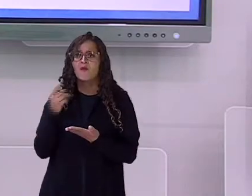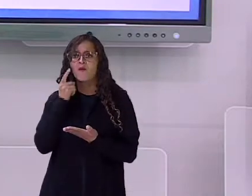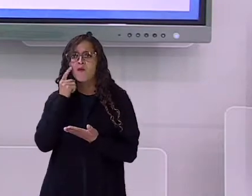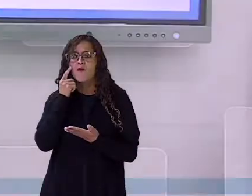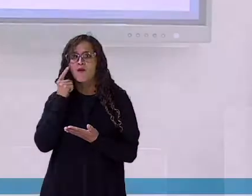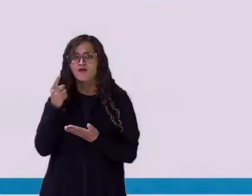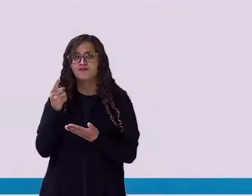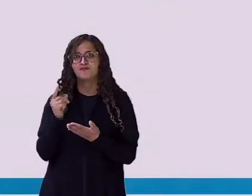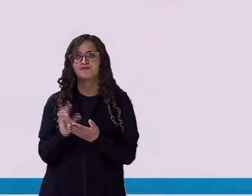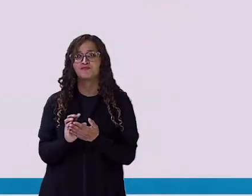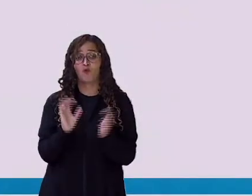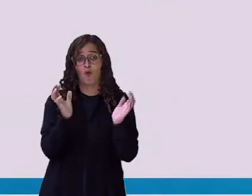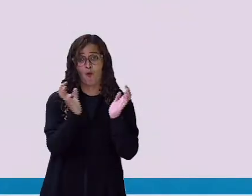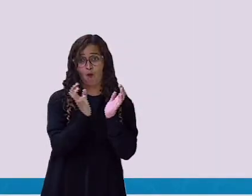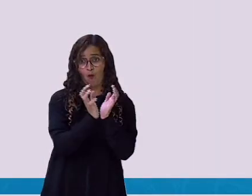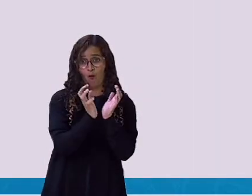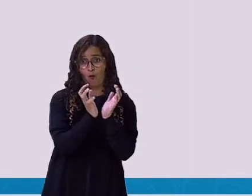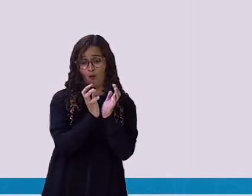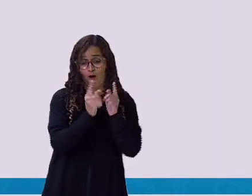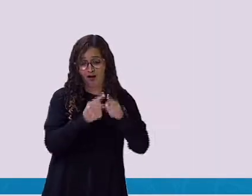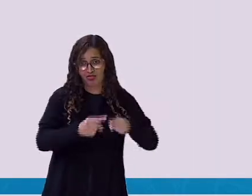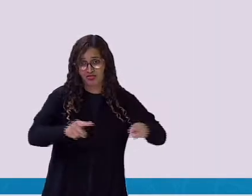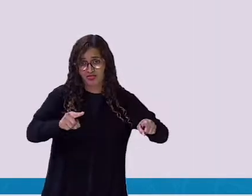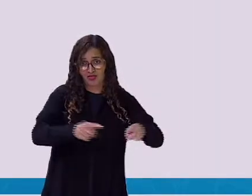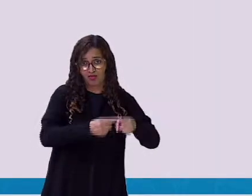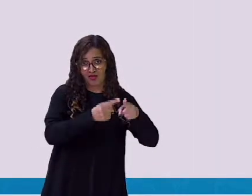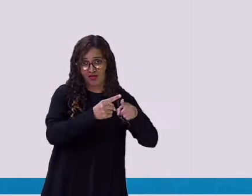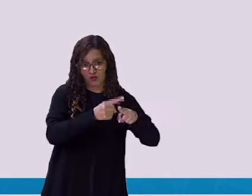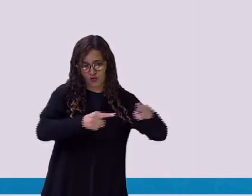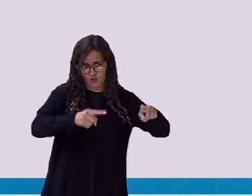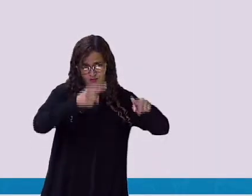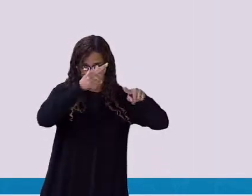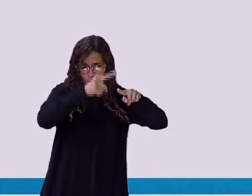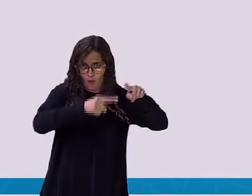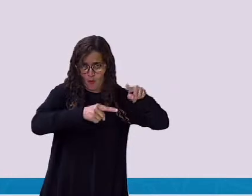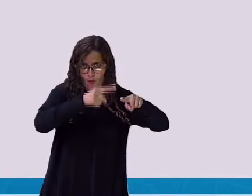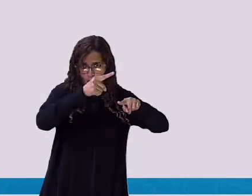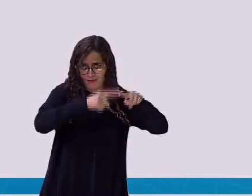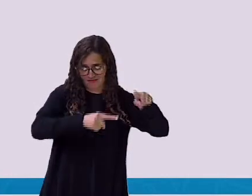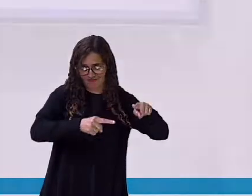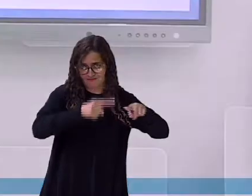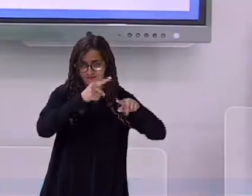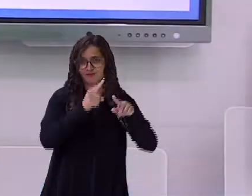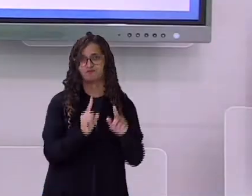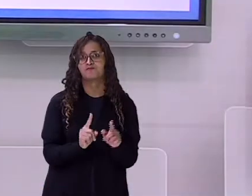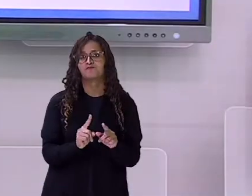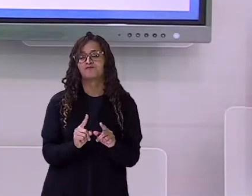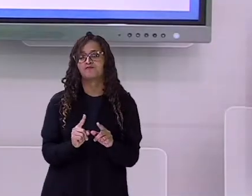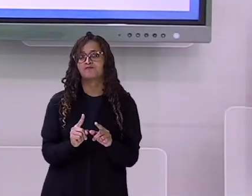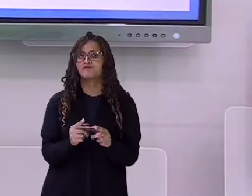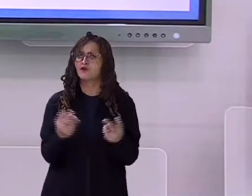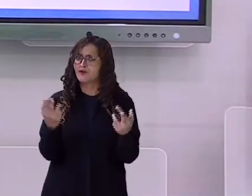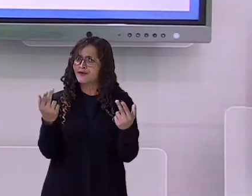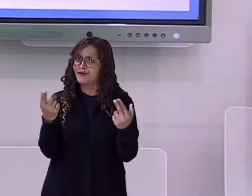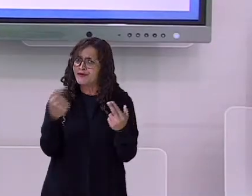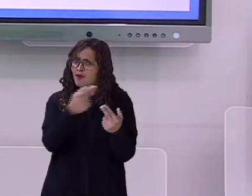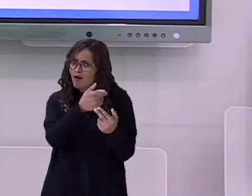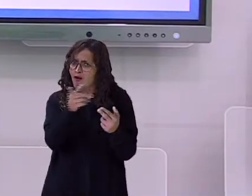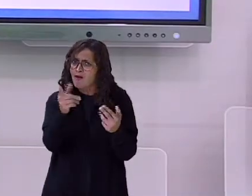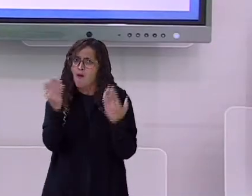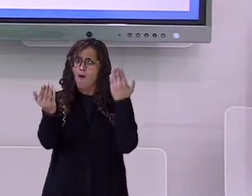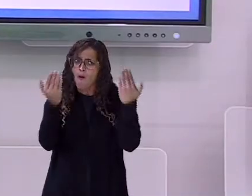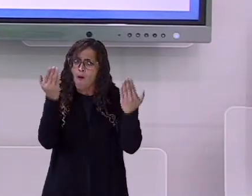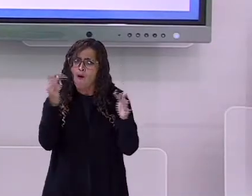Nós vamos falar das famílias dos instrumentos, né? Porque todo instrumento é igual à nossa família.